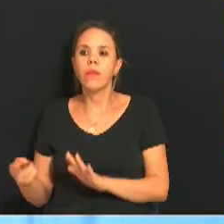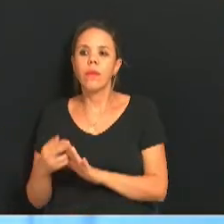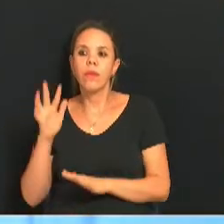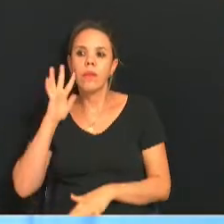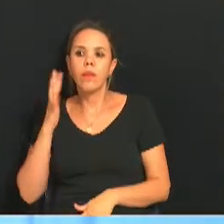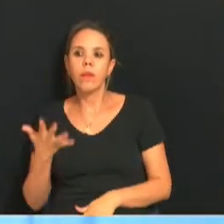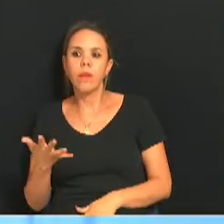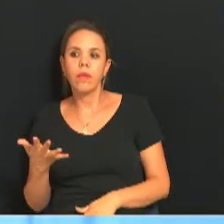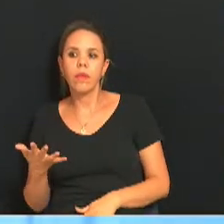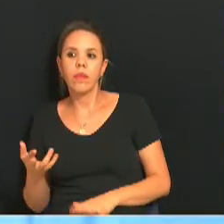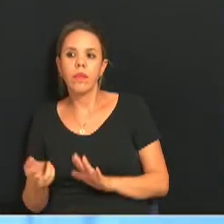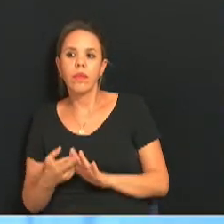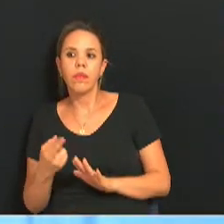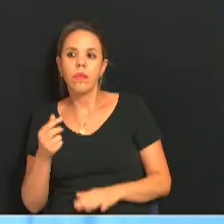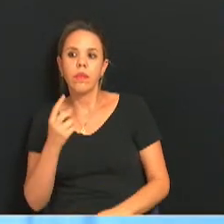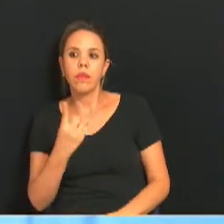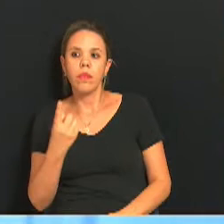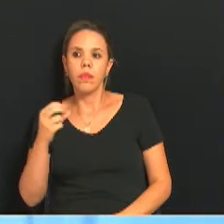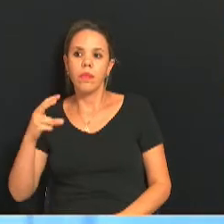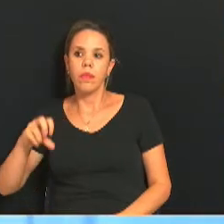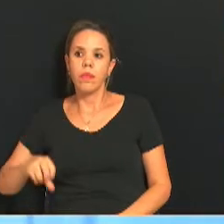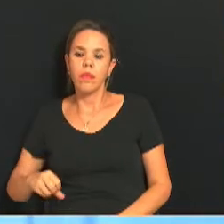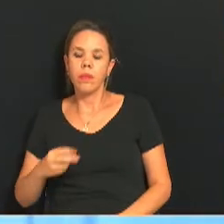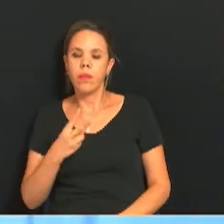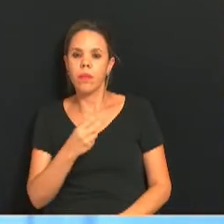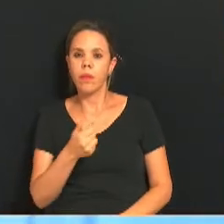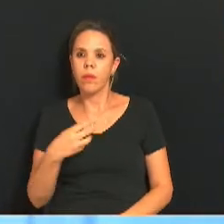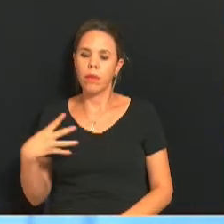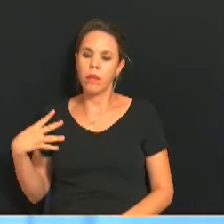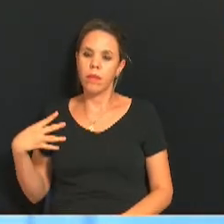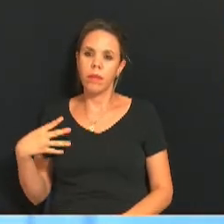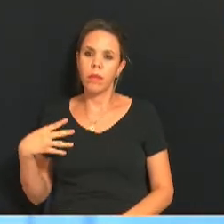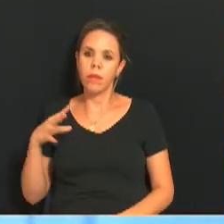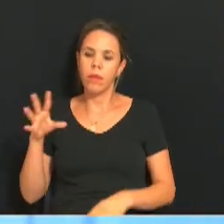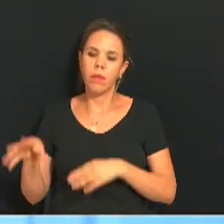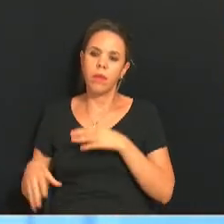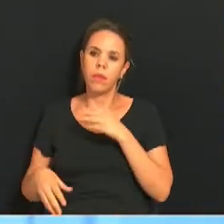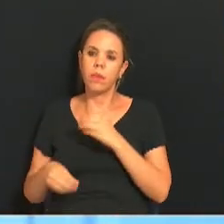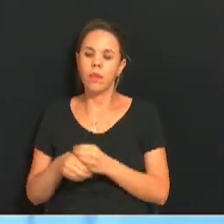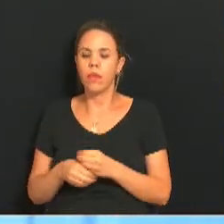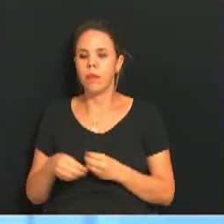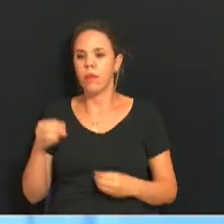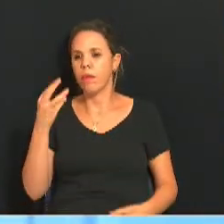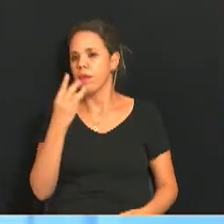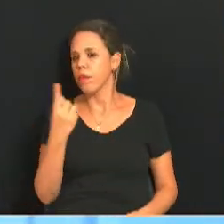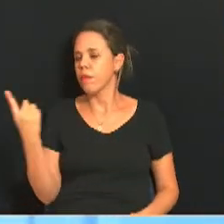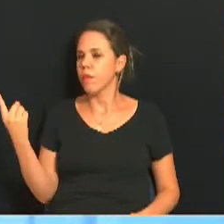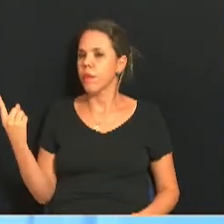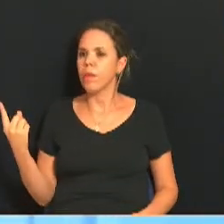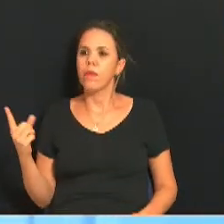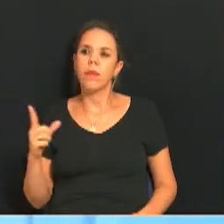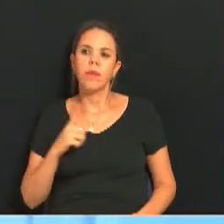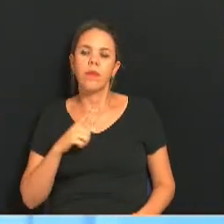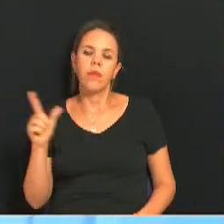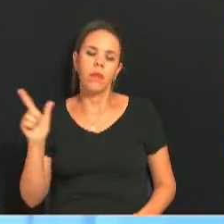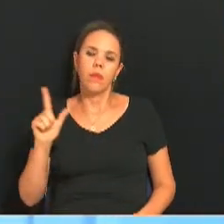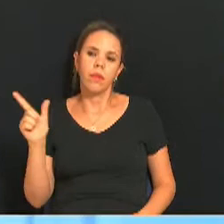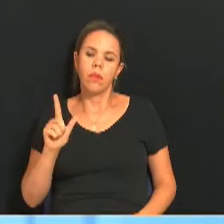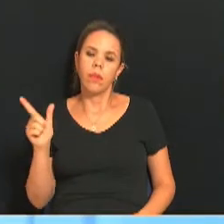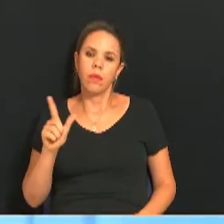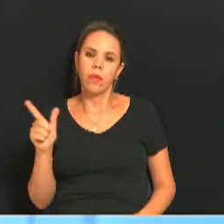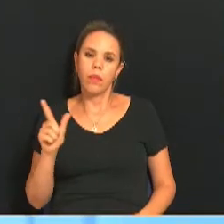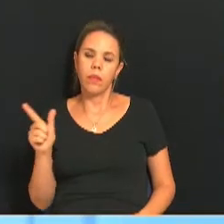na resolução 129/2002 cores incorporou mais 31 bem existe uma lógica uma